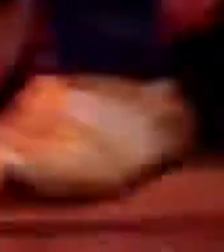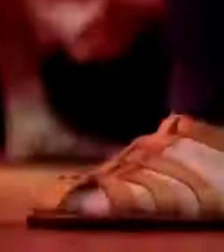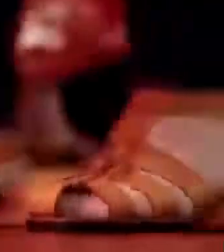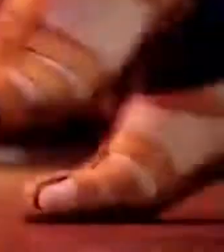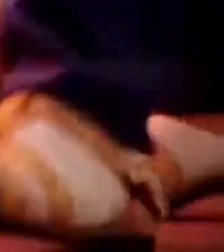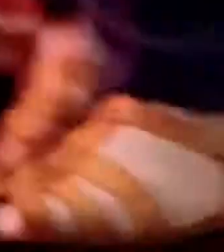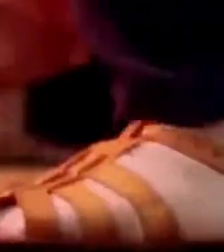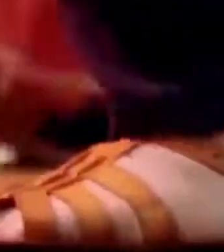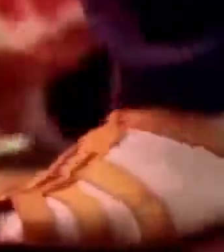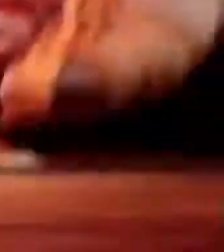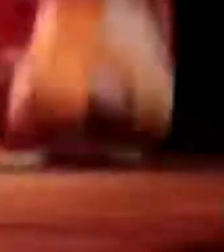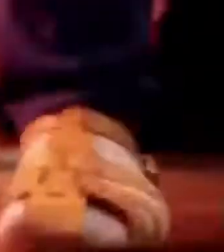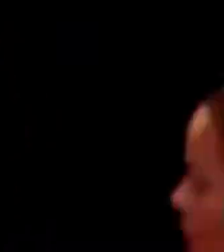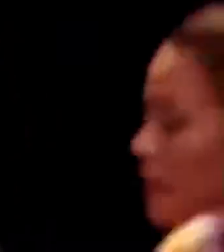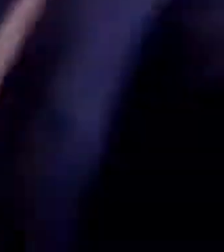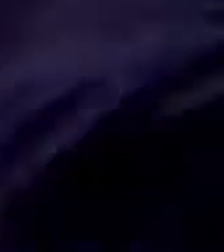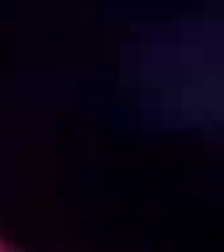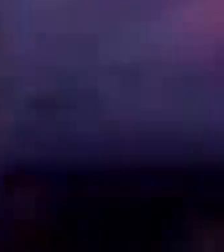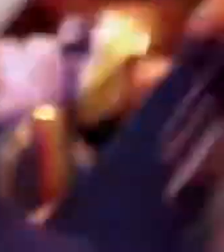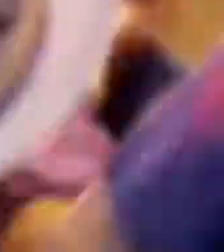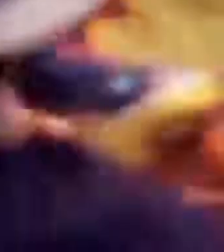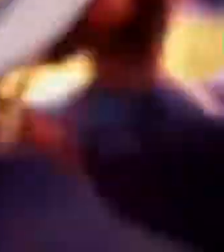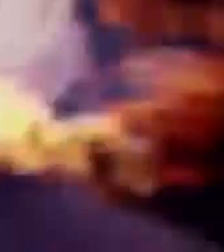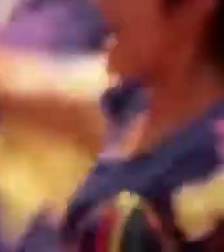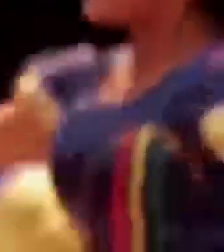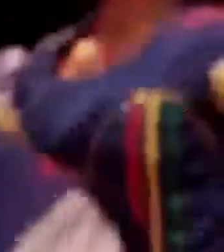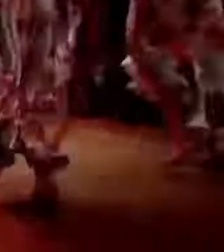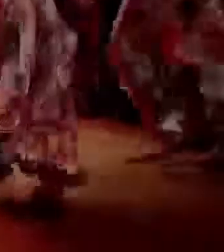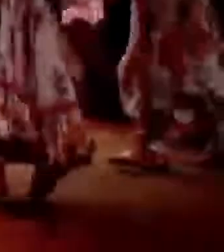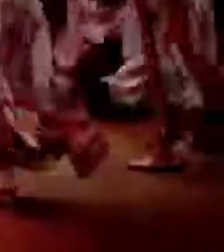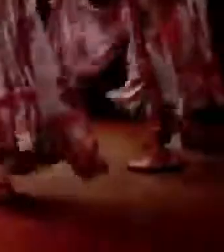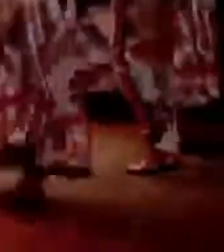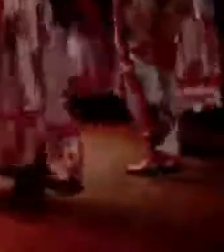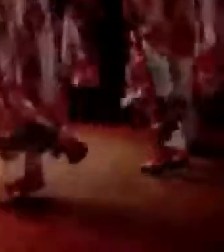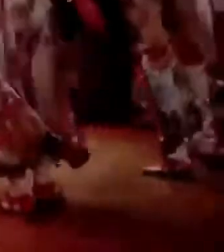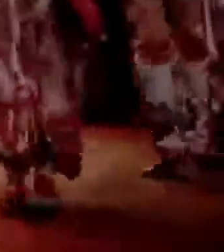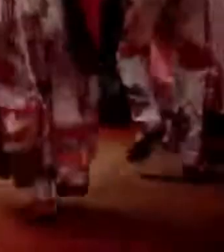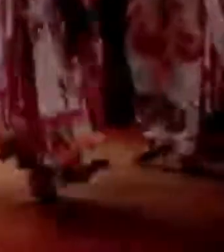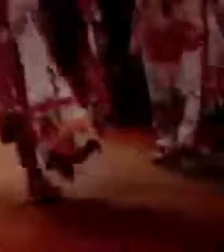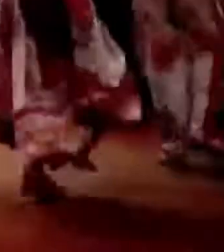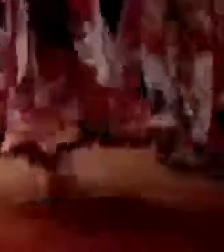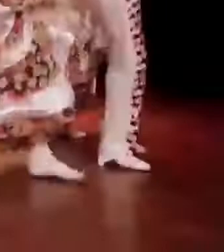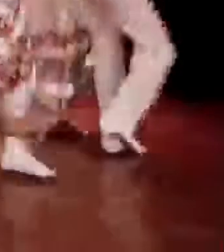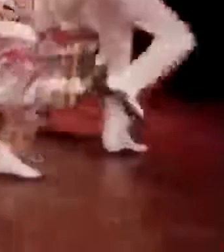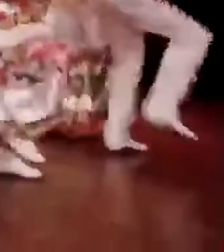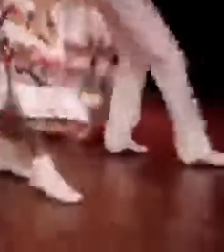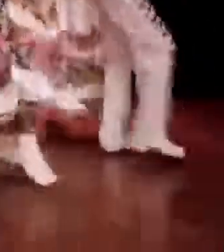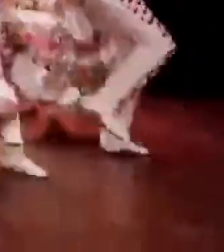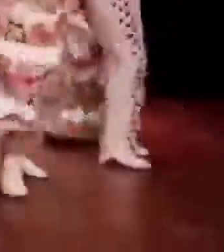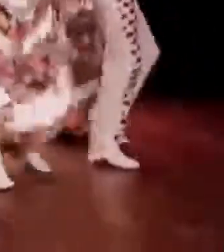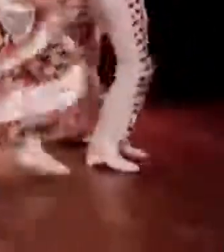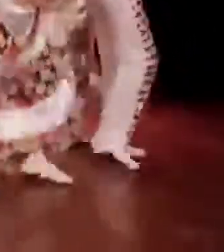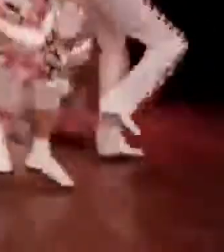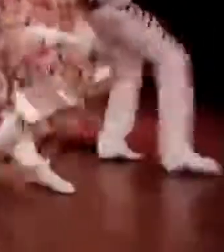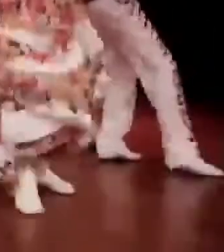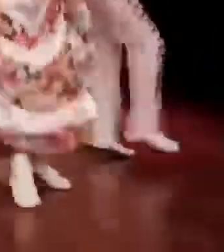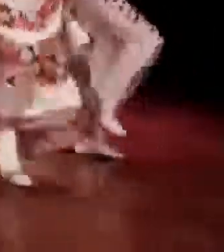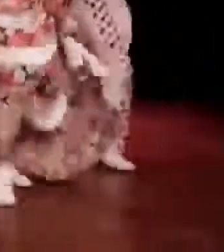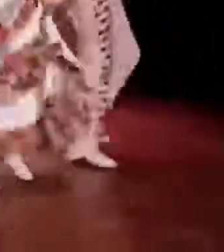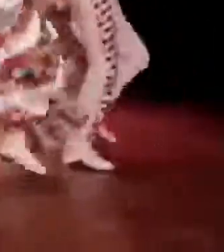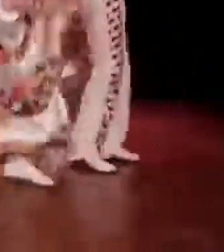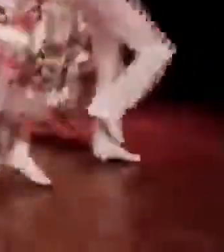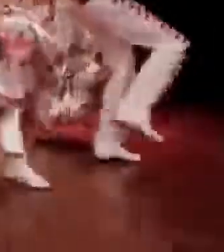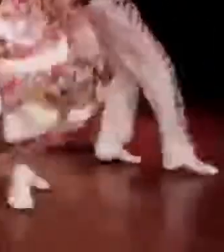miúda, 3 com siricora miudinha, 3 com siricora miúda. Eu dei um beijo, dei 2 beijos, dei 3